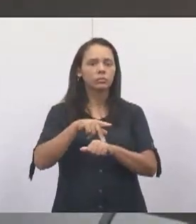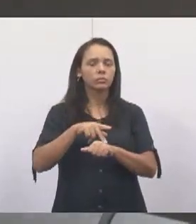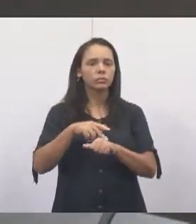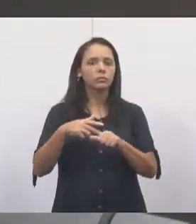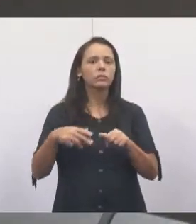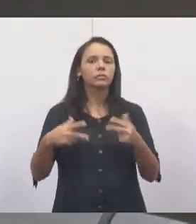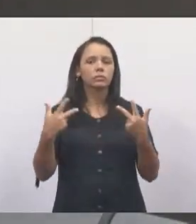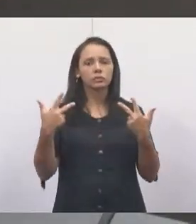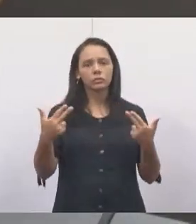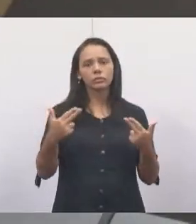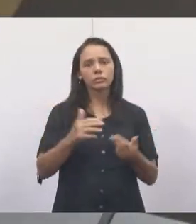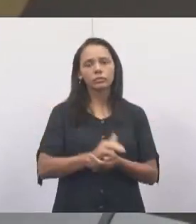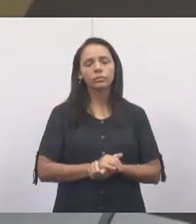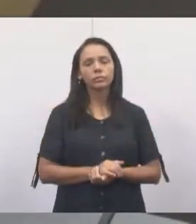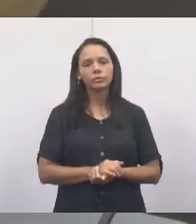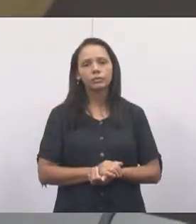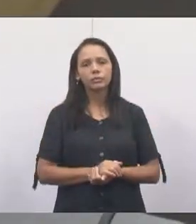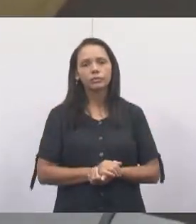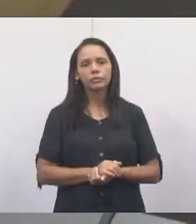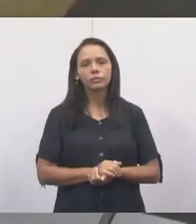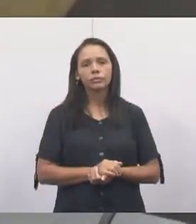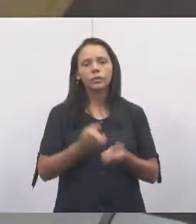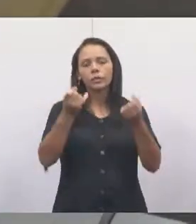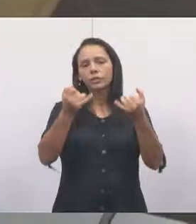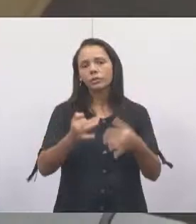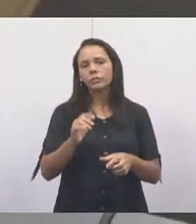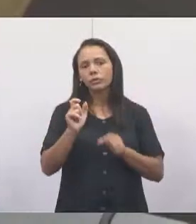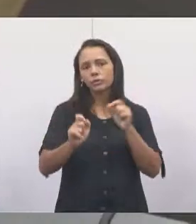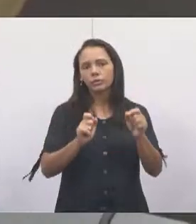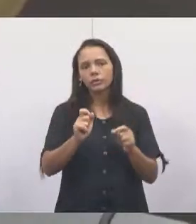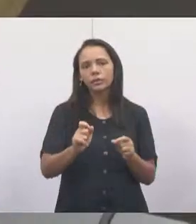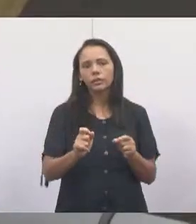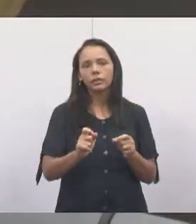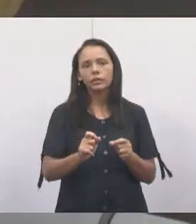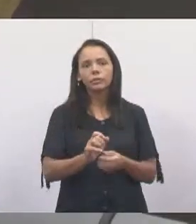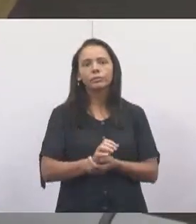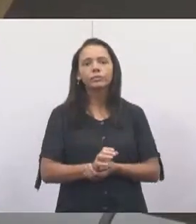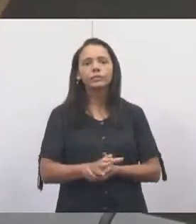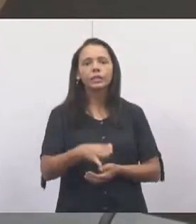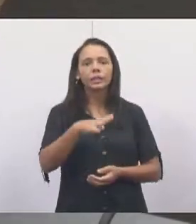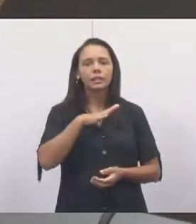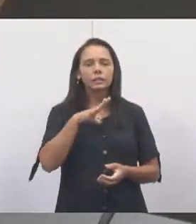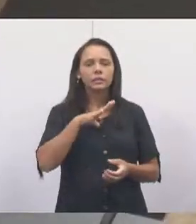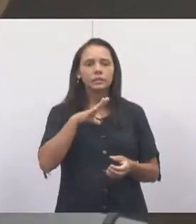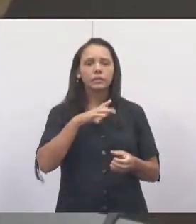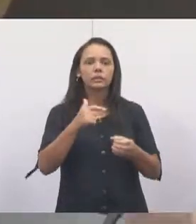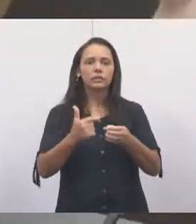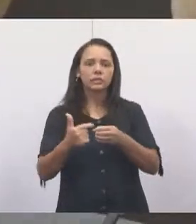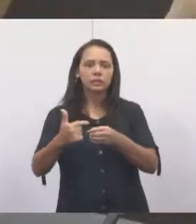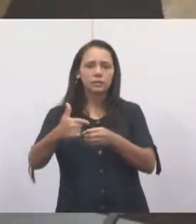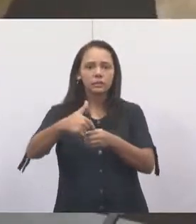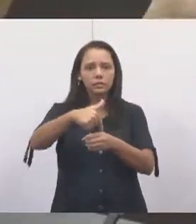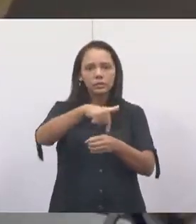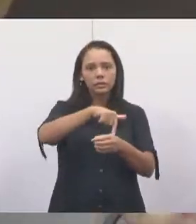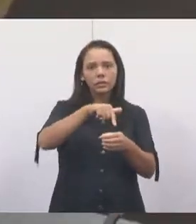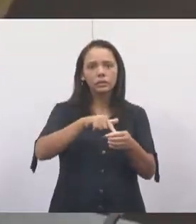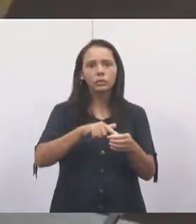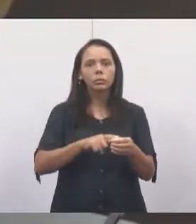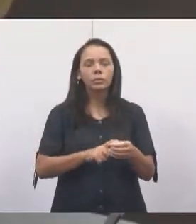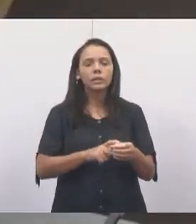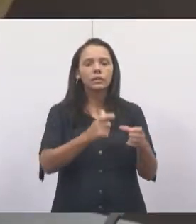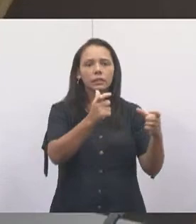Onde ficou estabelecido que em cada município e em cada região administrativa do Distrito Federal haverá um